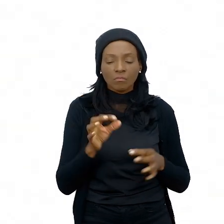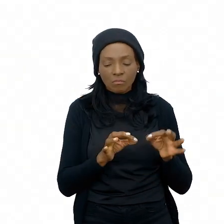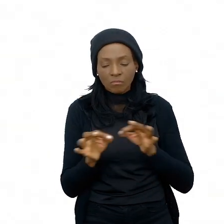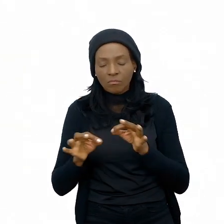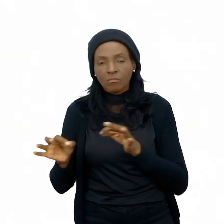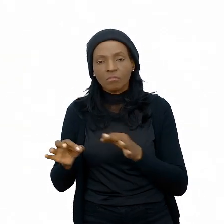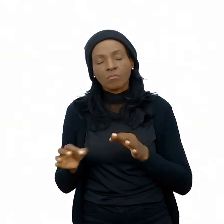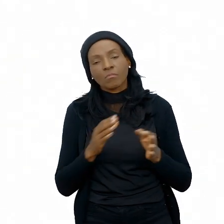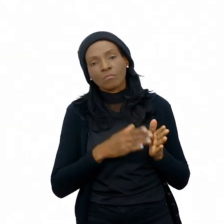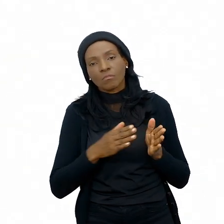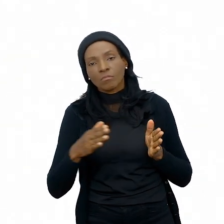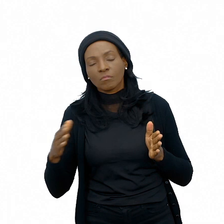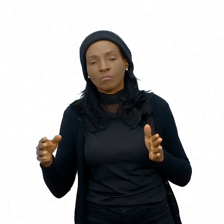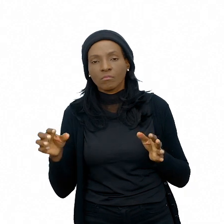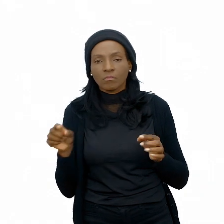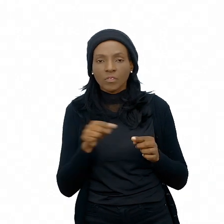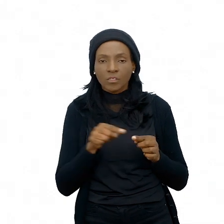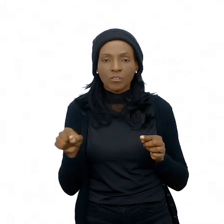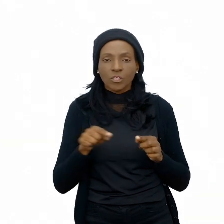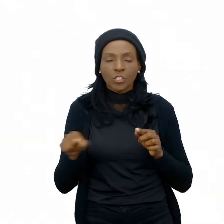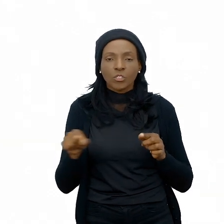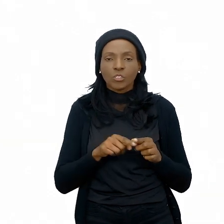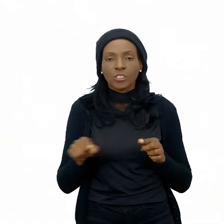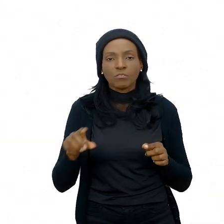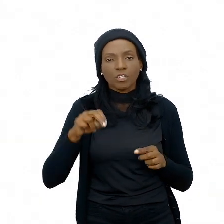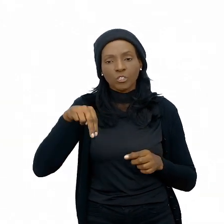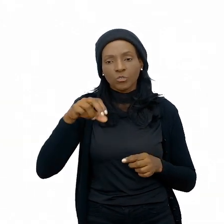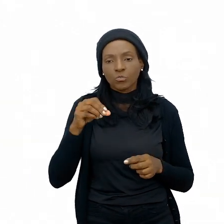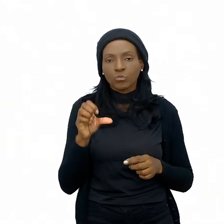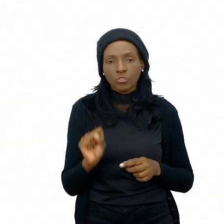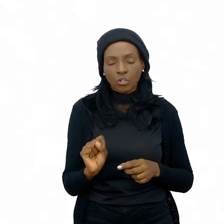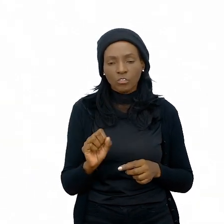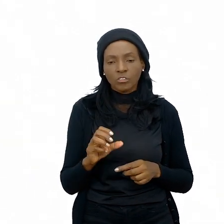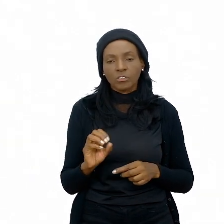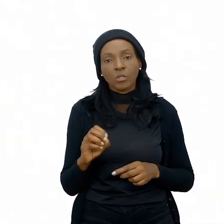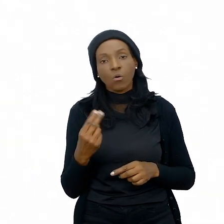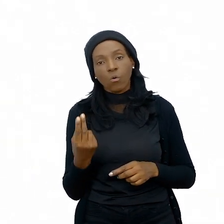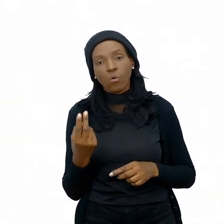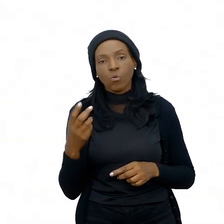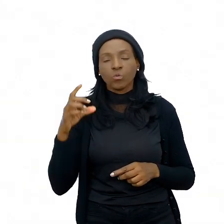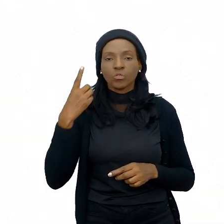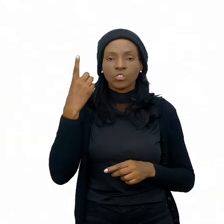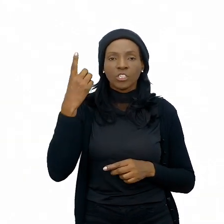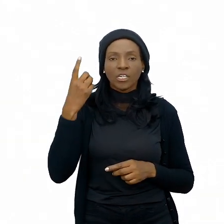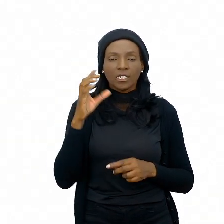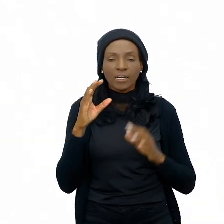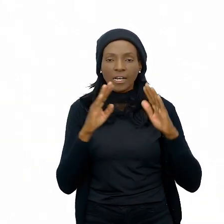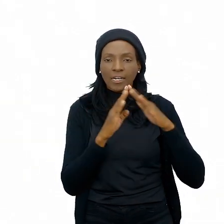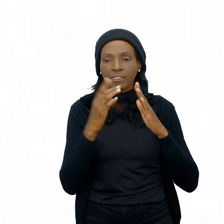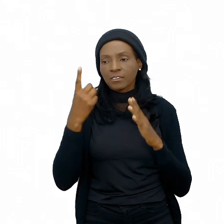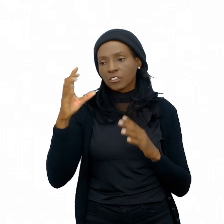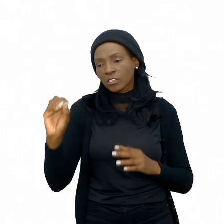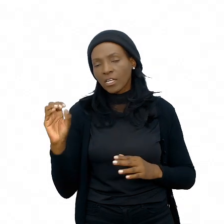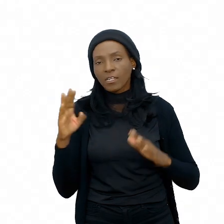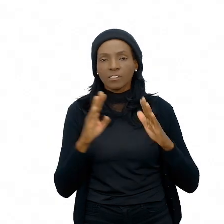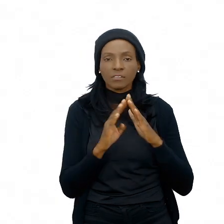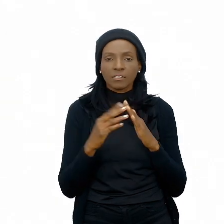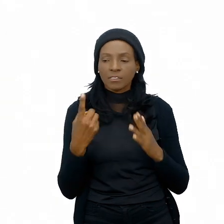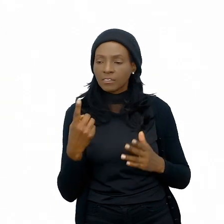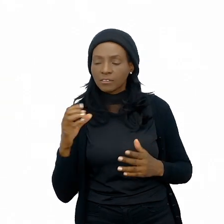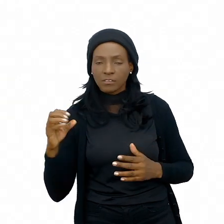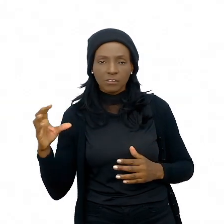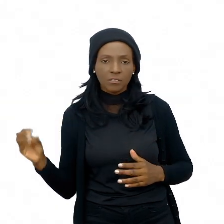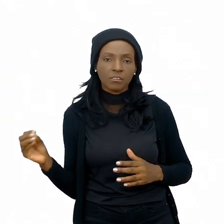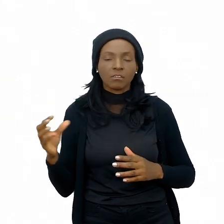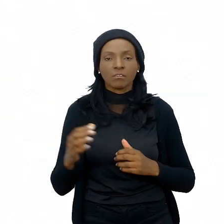intervalos entre esses nós, ou das dezenas para as centenas, das centenas para as unidades de milhar